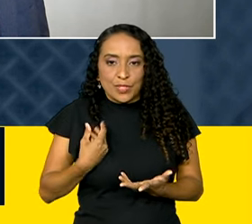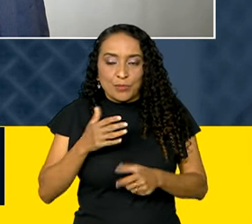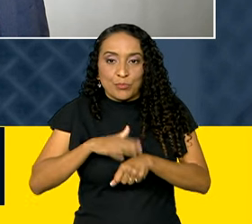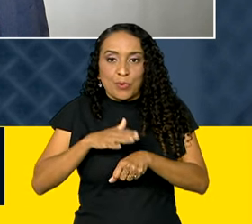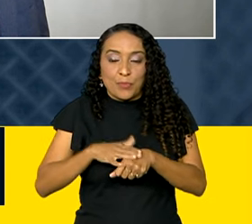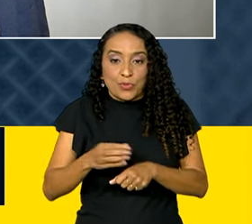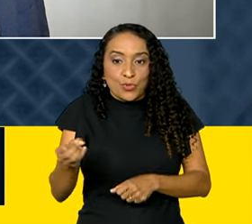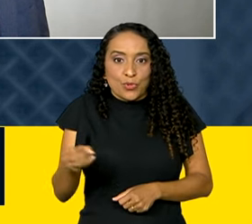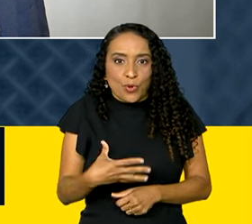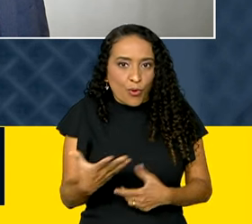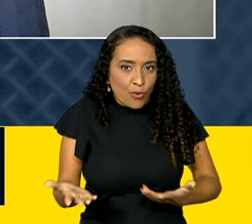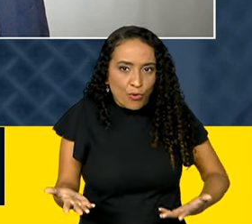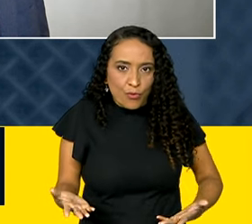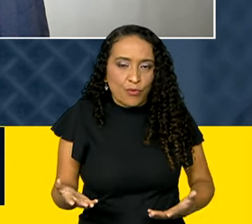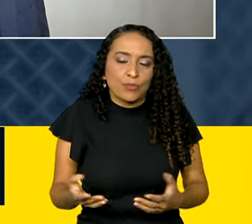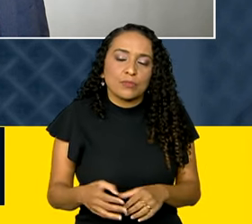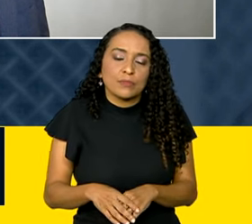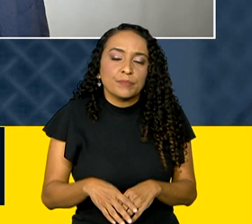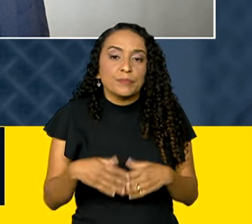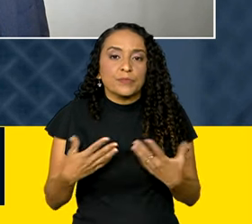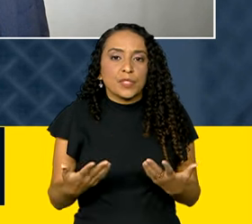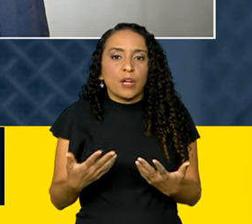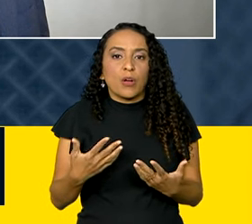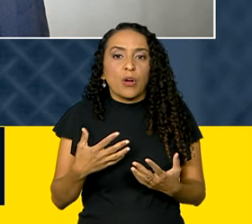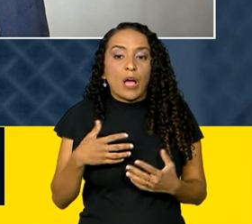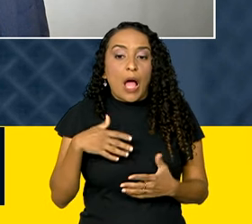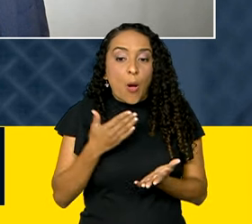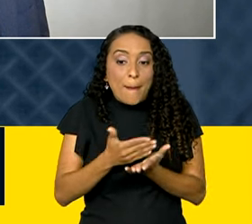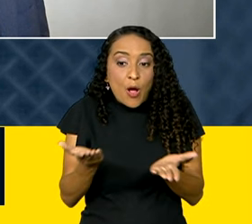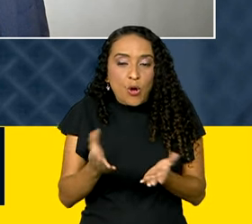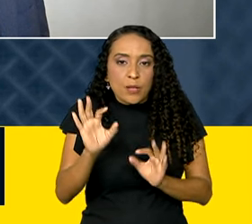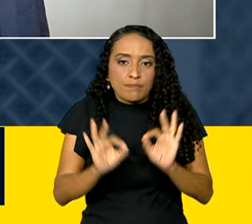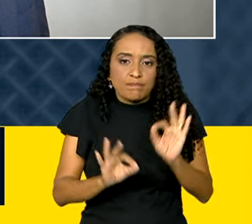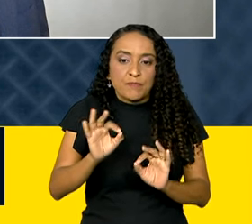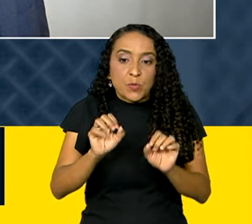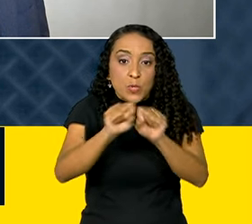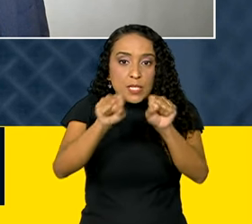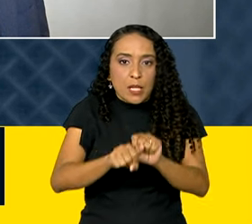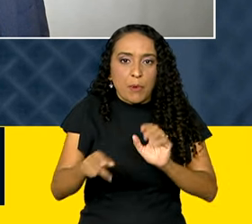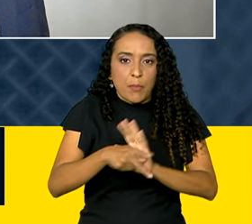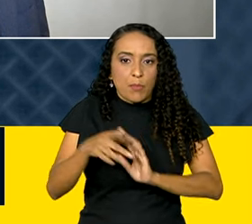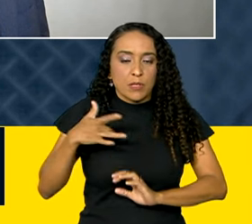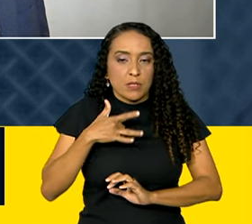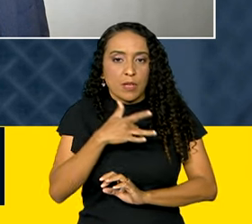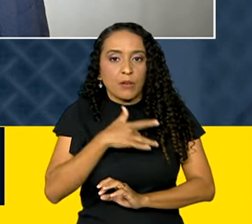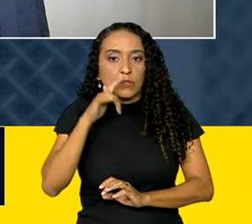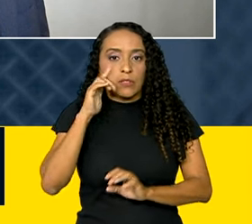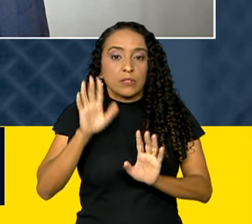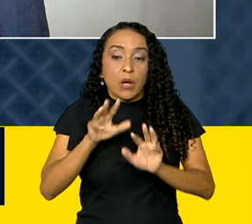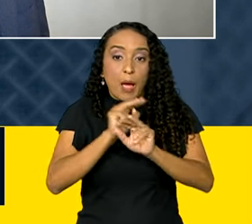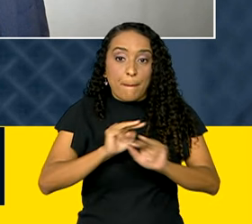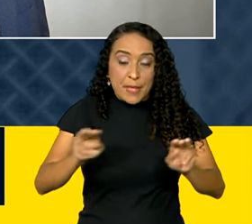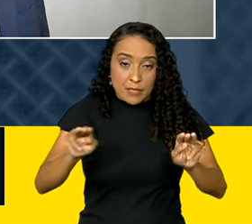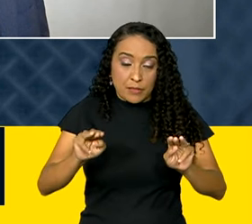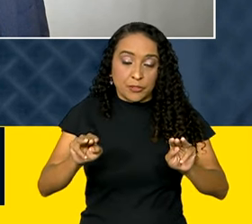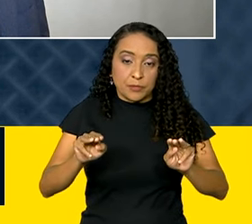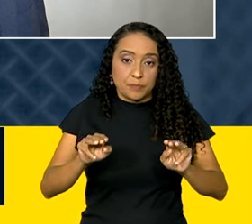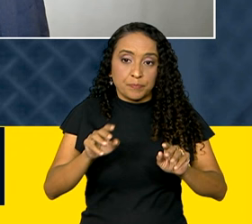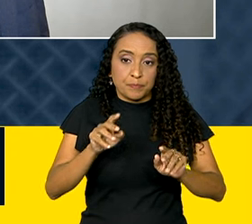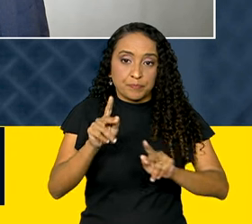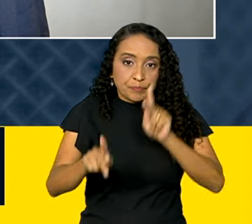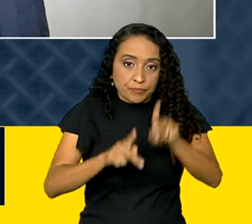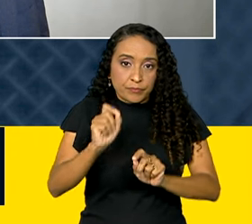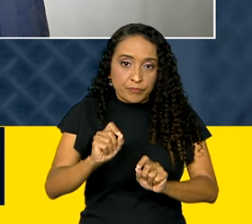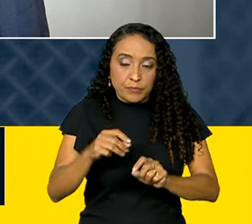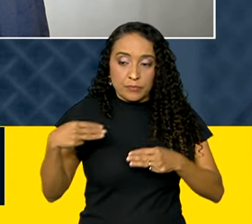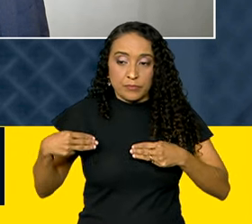muito nova. Então, nós estamos preparando o sistema de saúde. Mas a mensagem à população é que o Ministério da